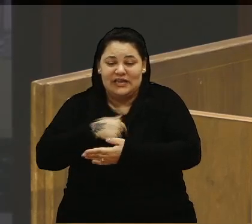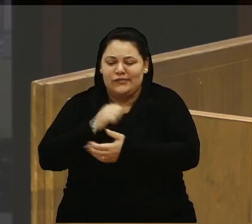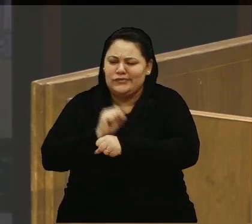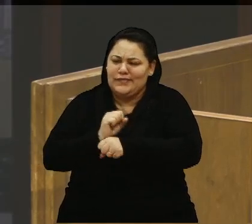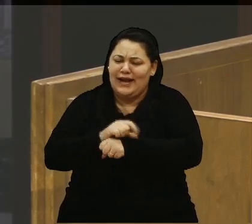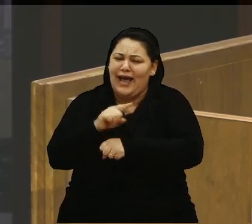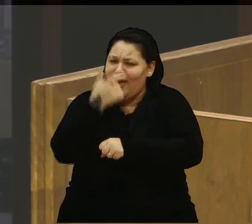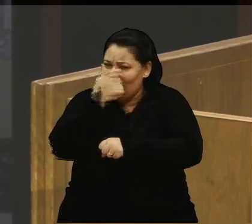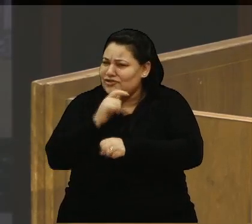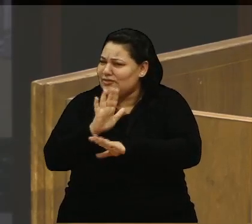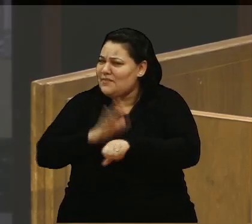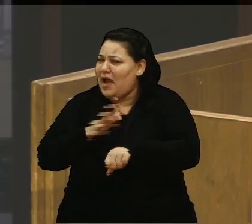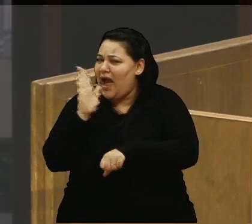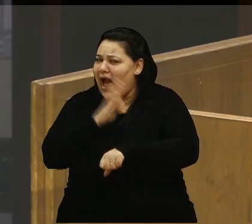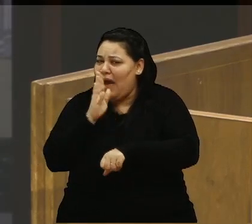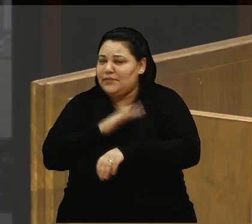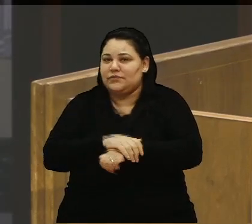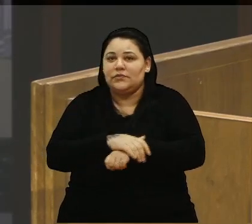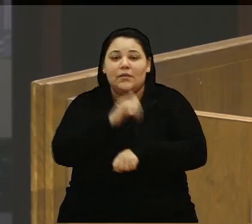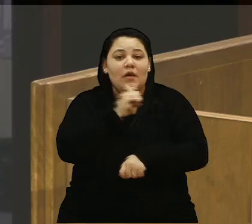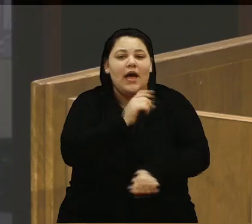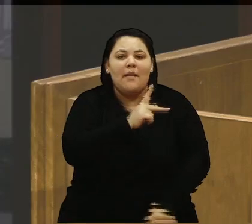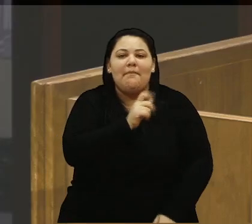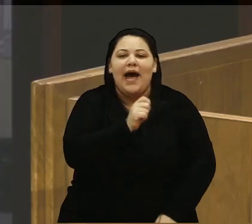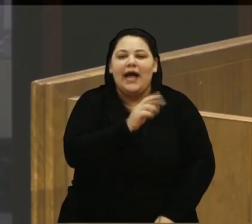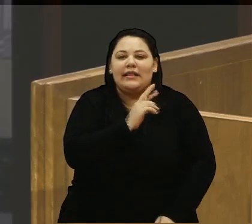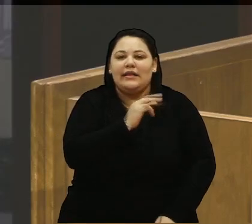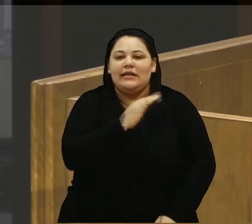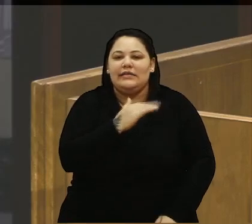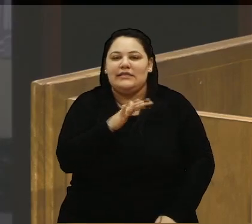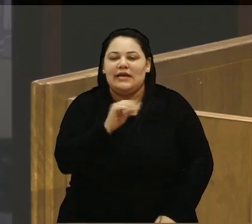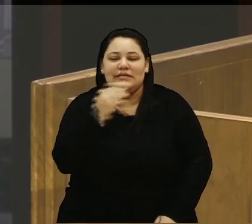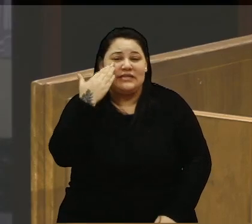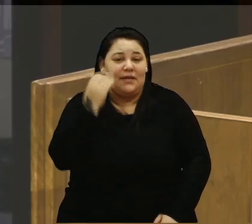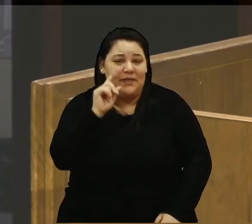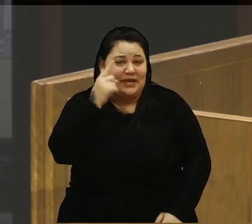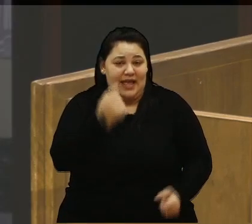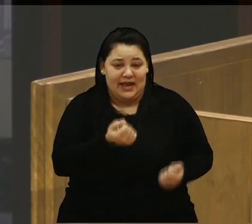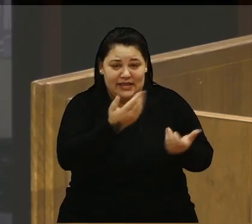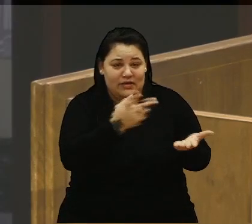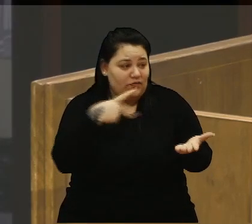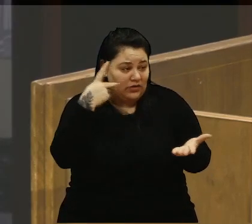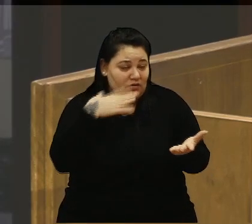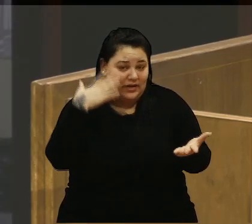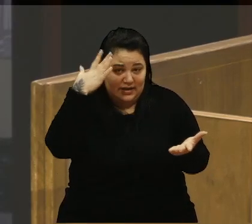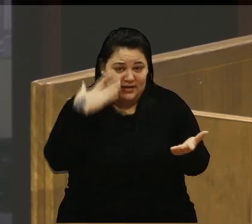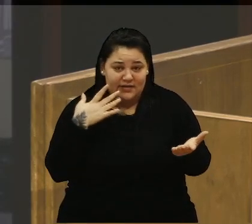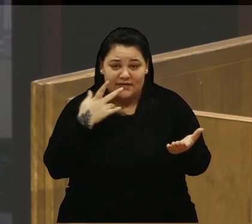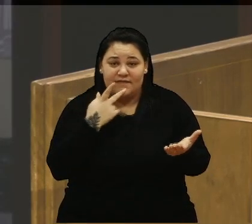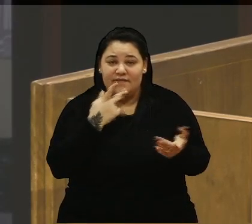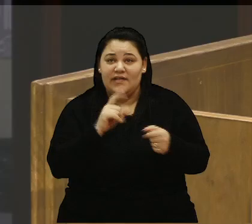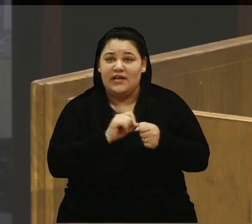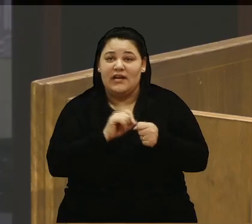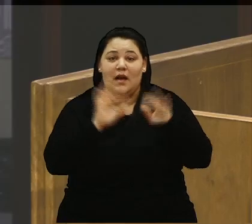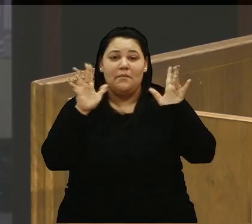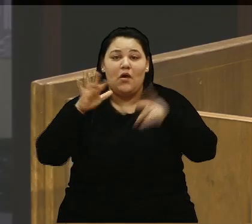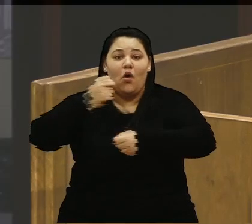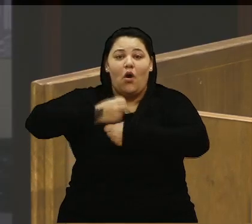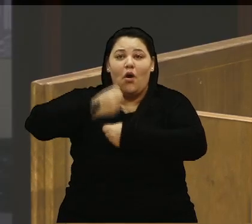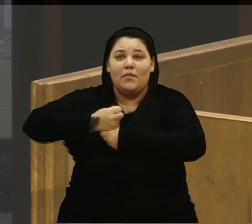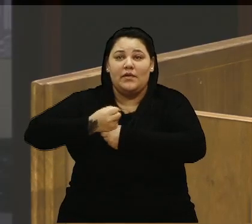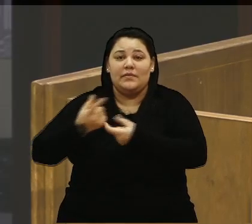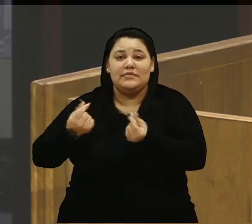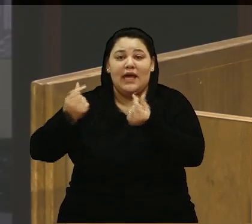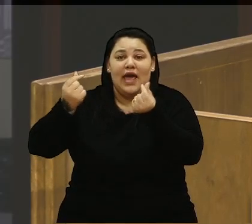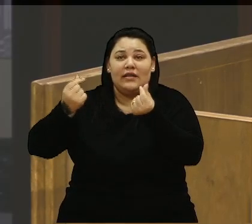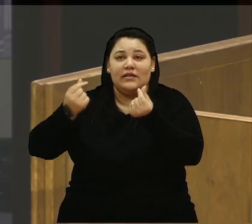mais rápido. A Patrícia eu levei lá. Sabe a ideia que ela deu, vereadora Daiane, de colocar a mão de obra mais barata no Brasil